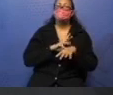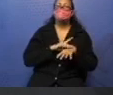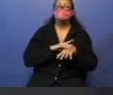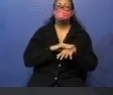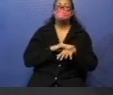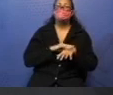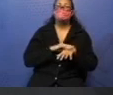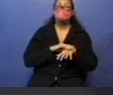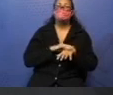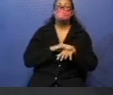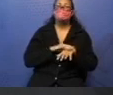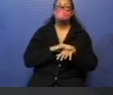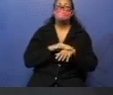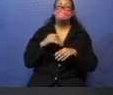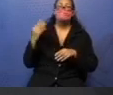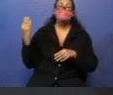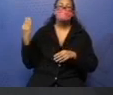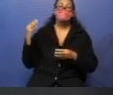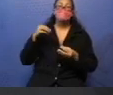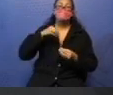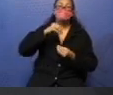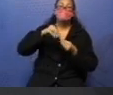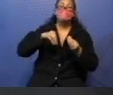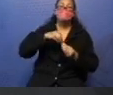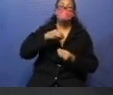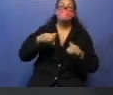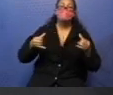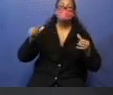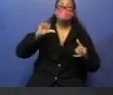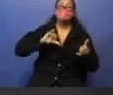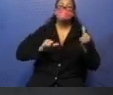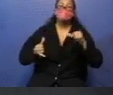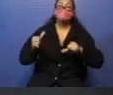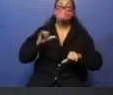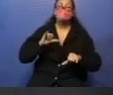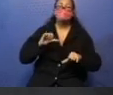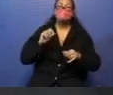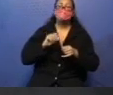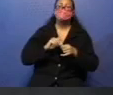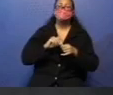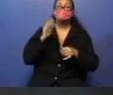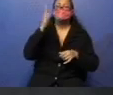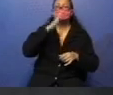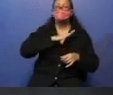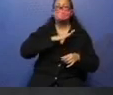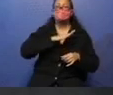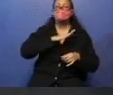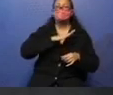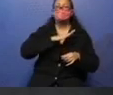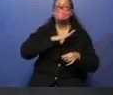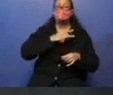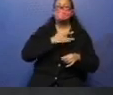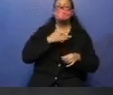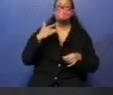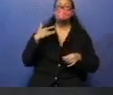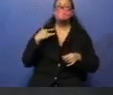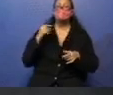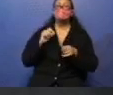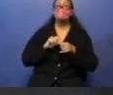substância química que faz mal para a saúde. Então tem que ser de forma correta, feita por um adulto,